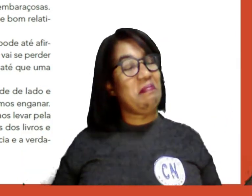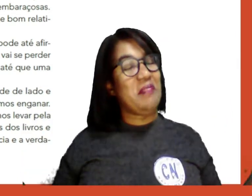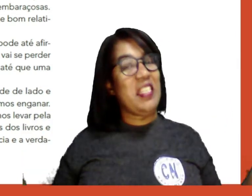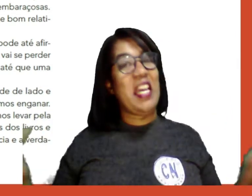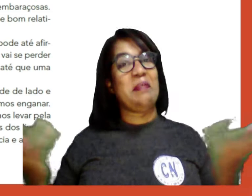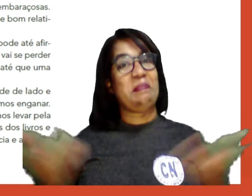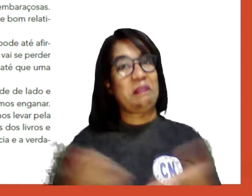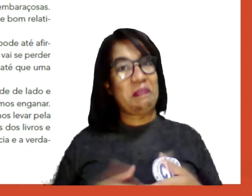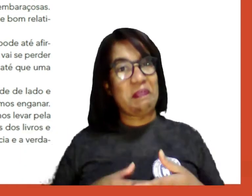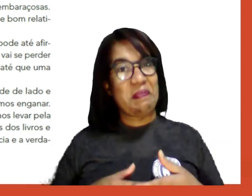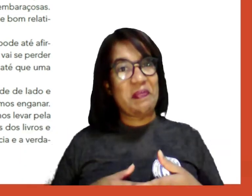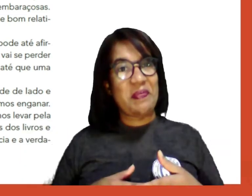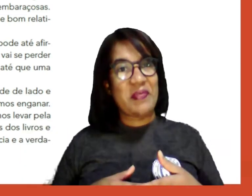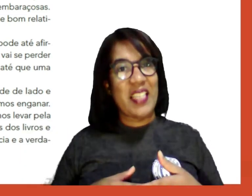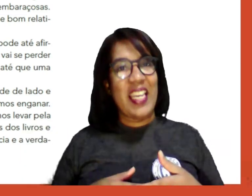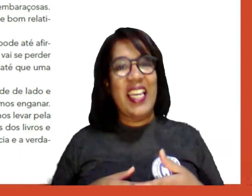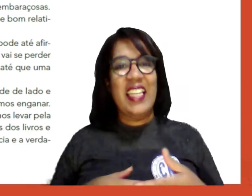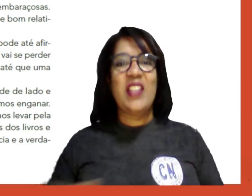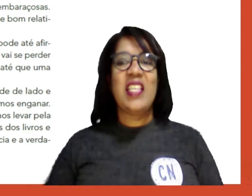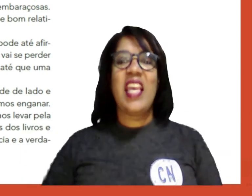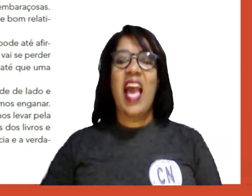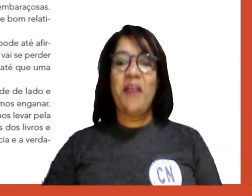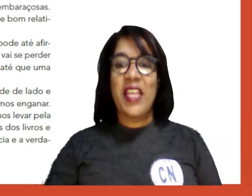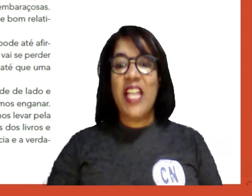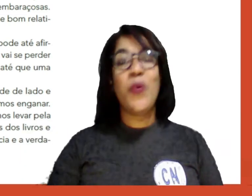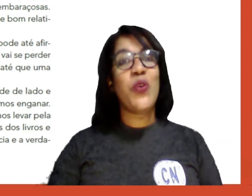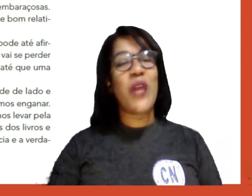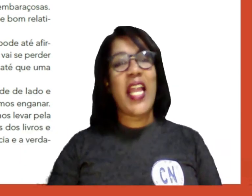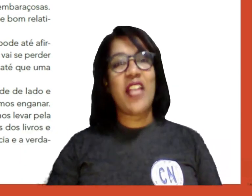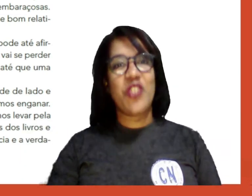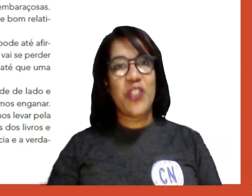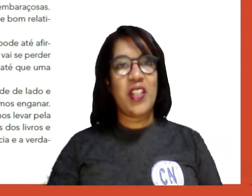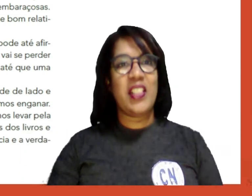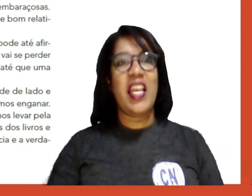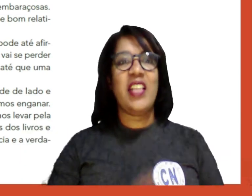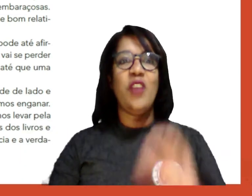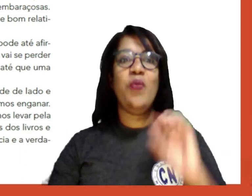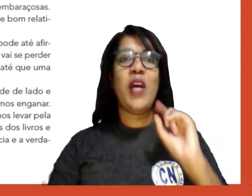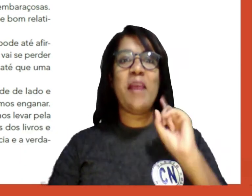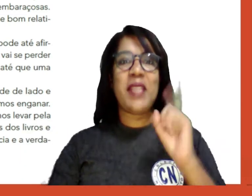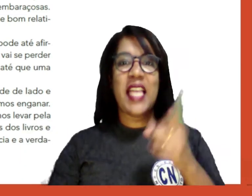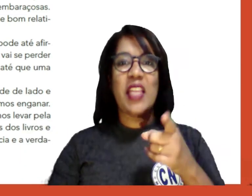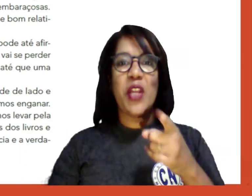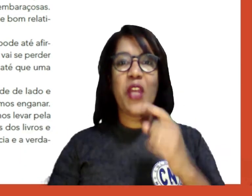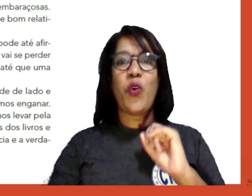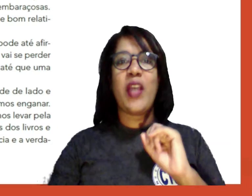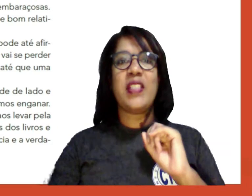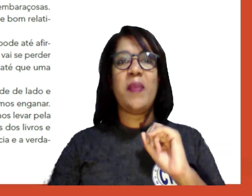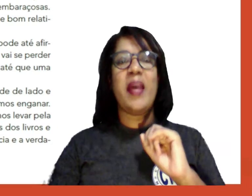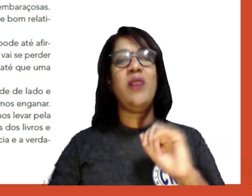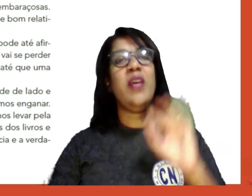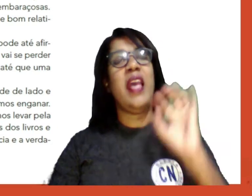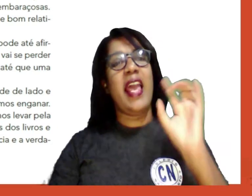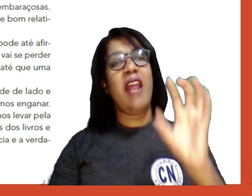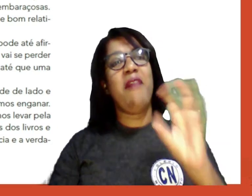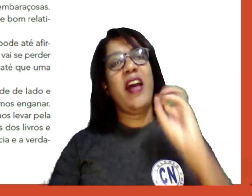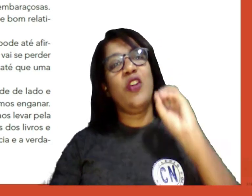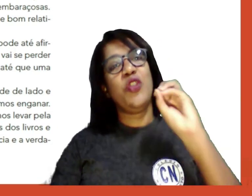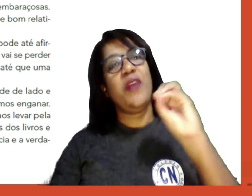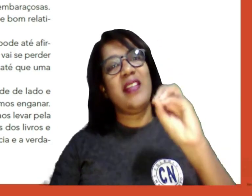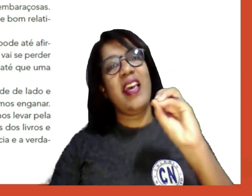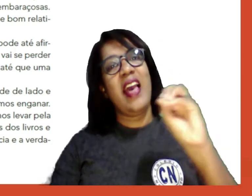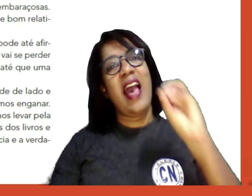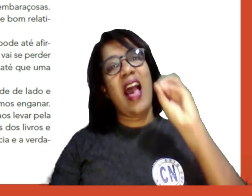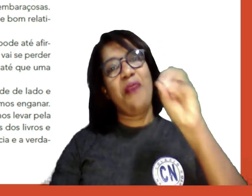poder? E aí? Então, assim, a verdade é muito relativa, né? Então, mas a teoria do conhecimento, ela